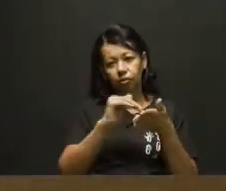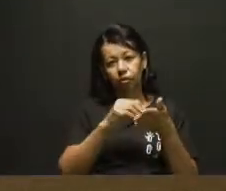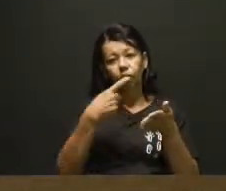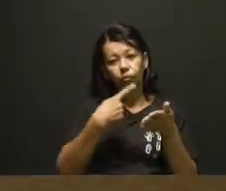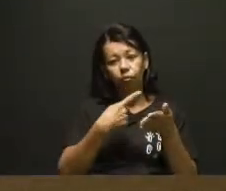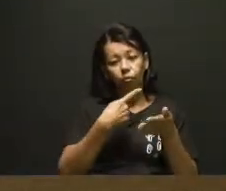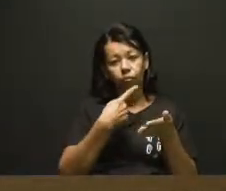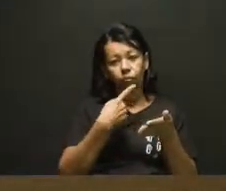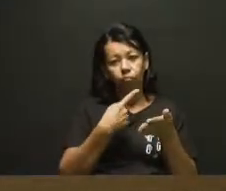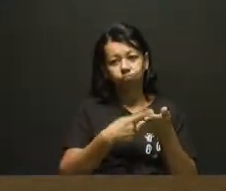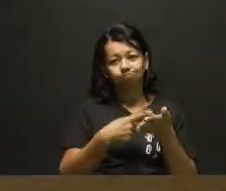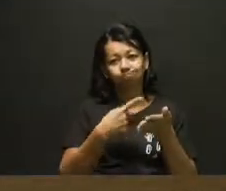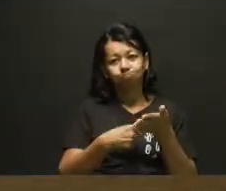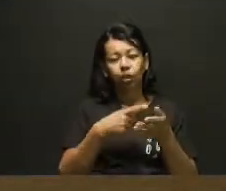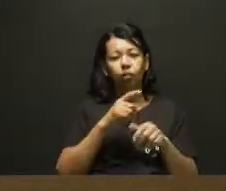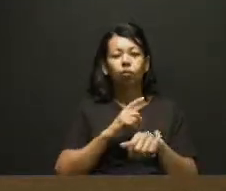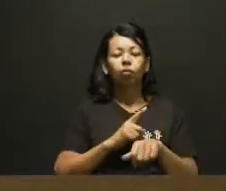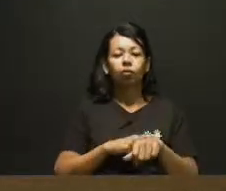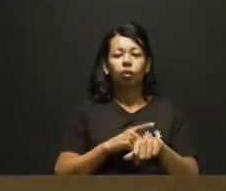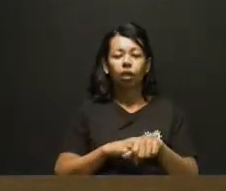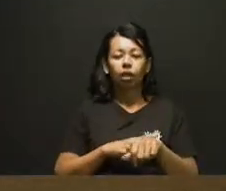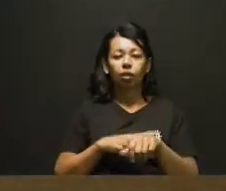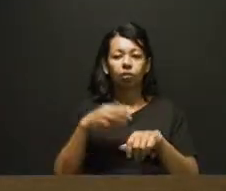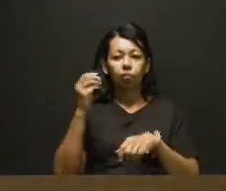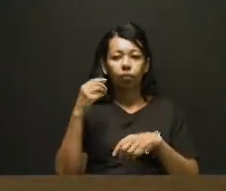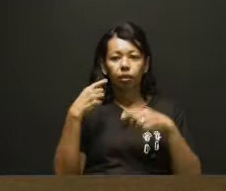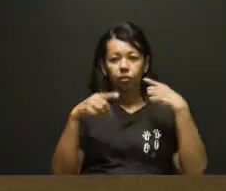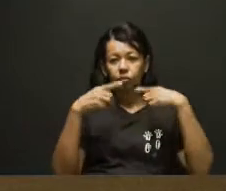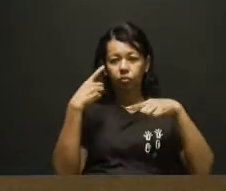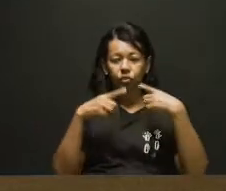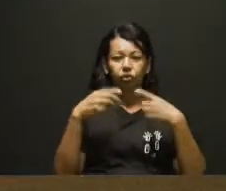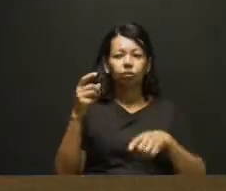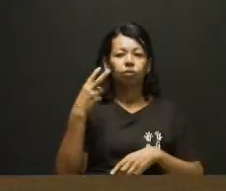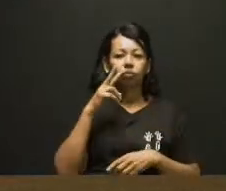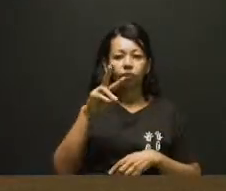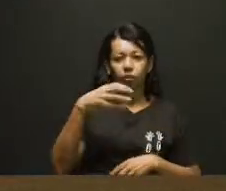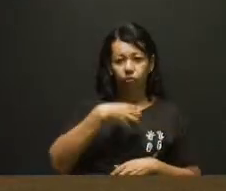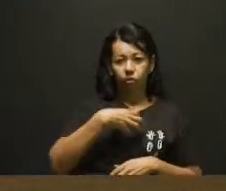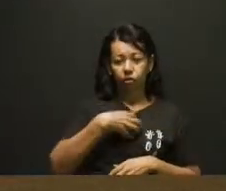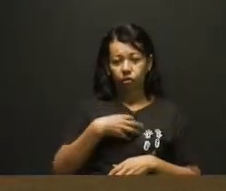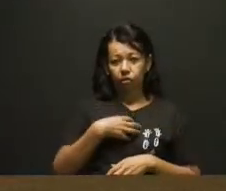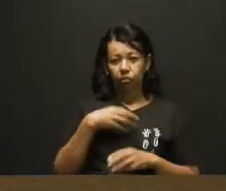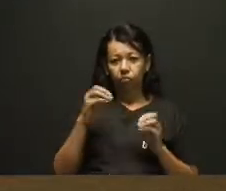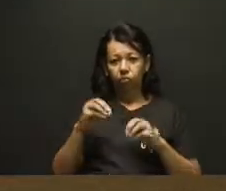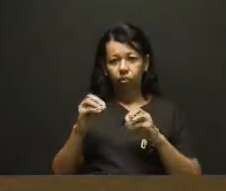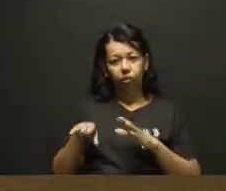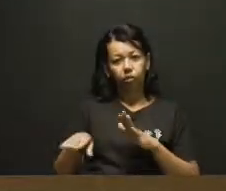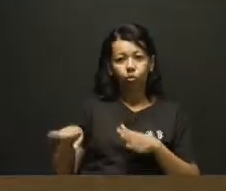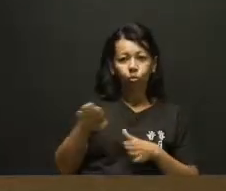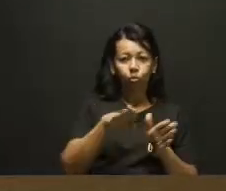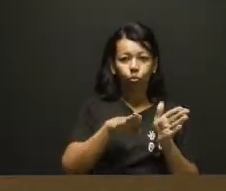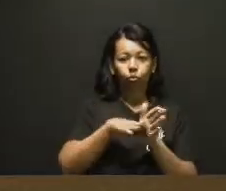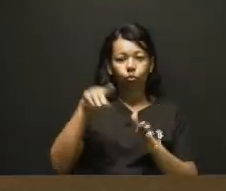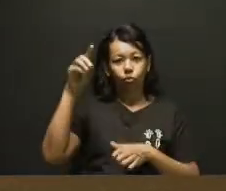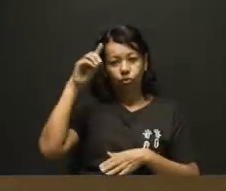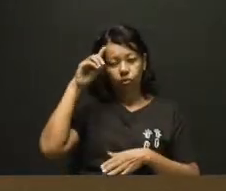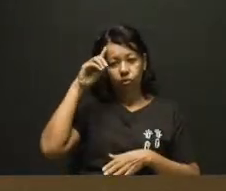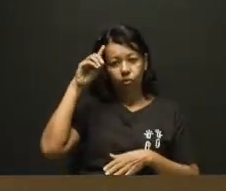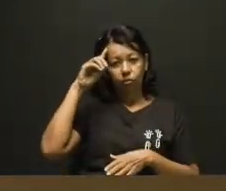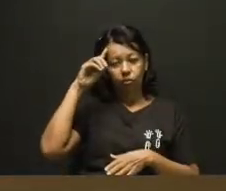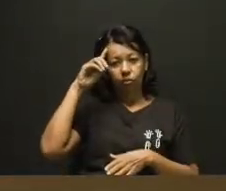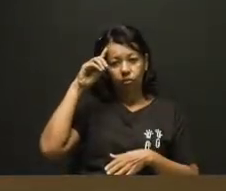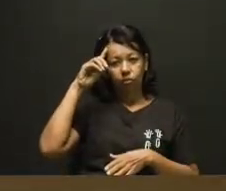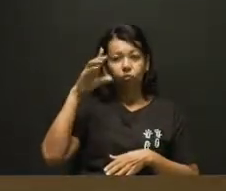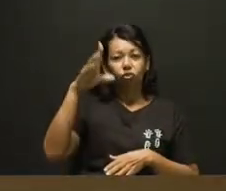está discutindo aí tentando viabilizar uma forma de colocar todos esses direitos aí no papel